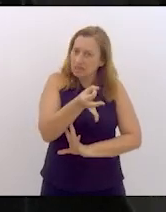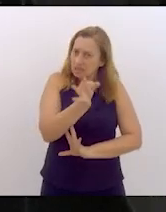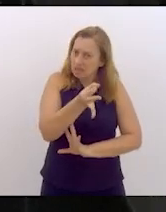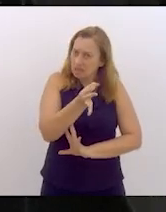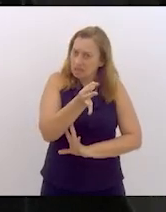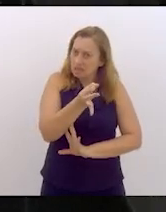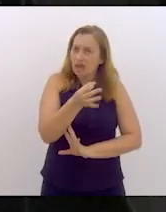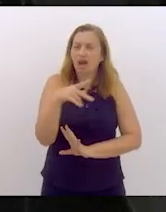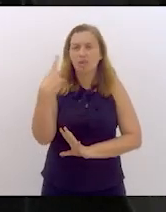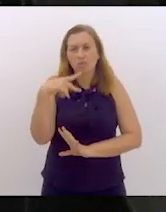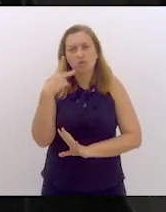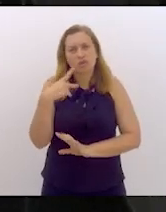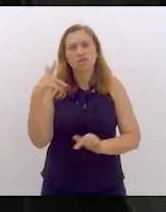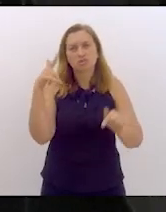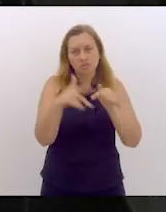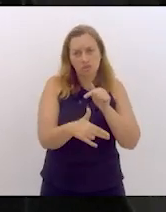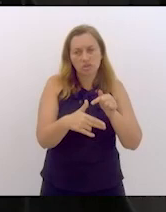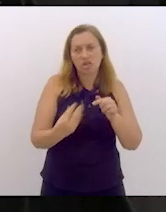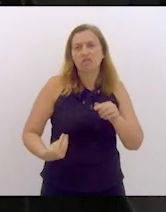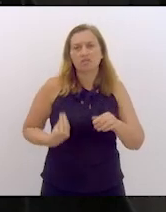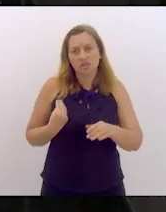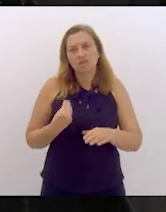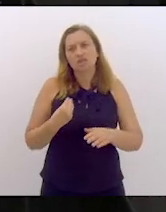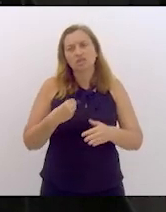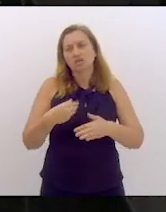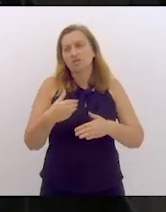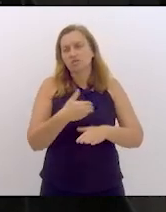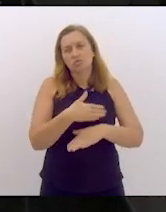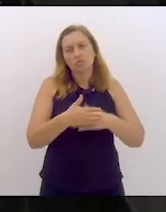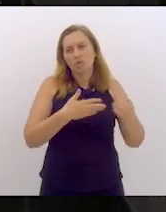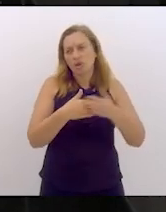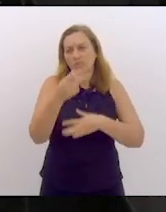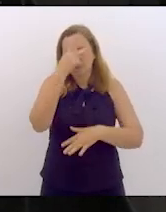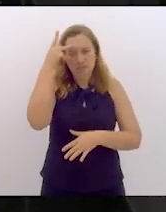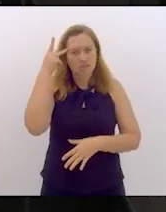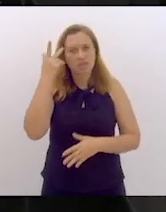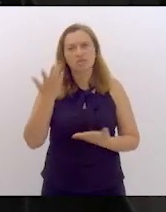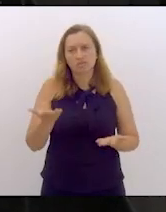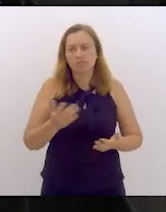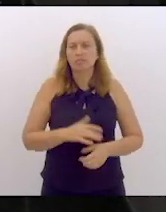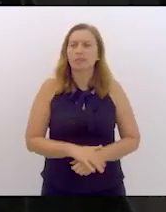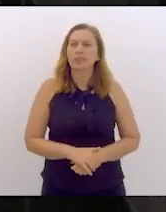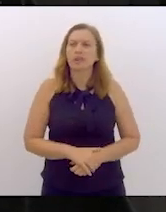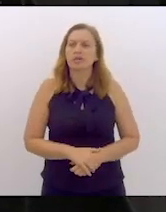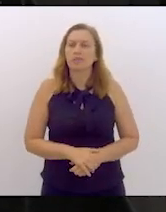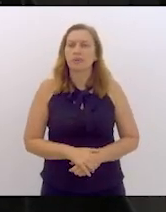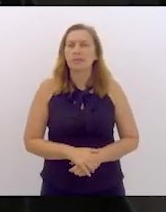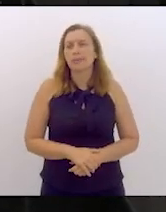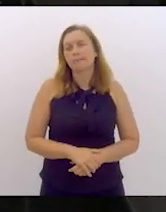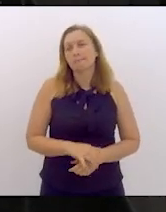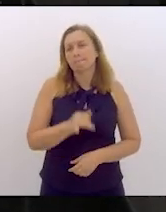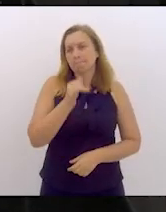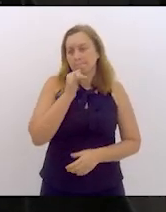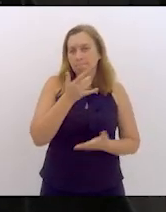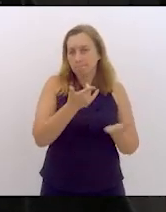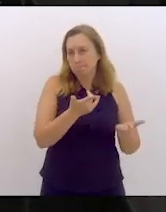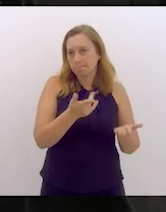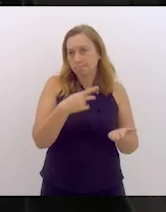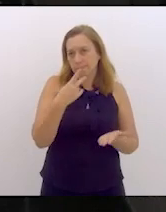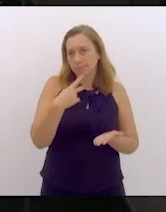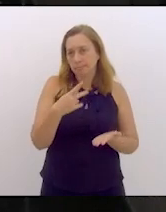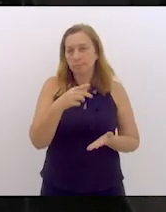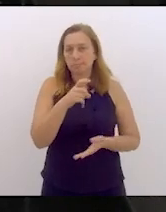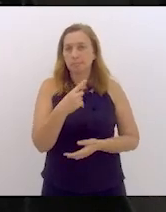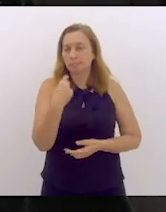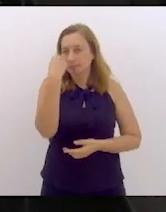a política interfere na vida cotidiana de todo mundo Luiz Paulo direta ou indiretamente exemplos que eu dou por aí é